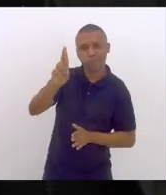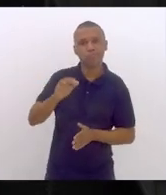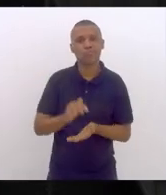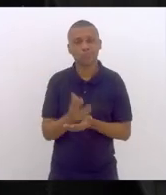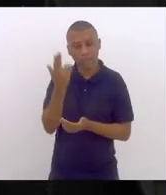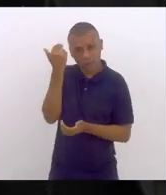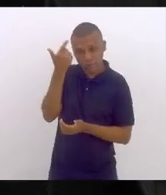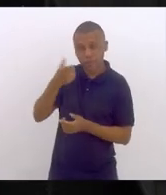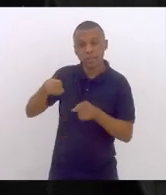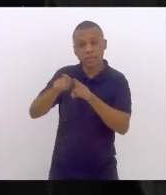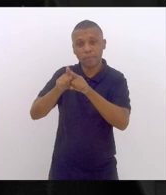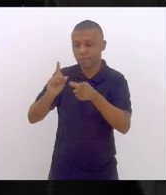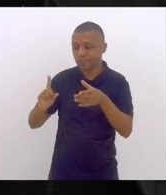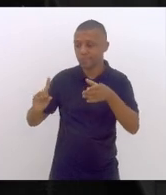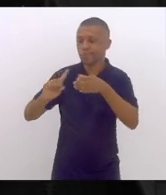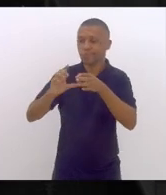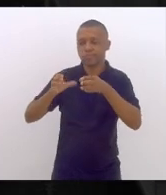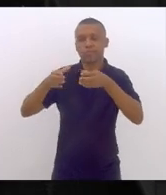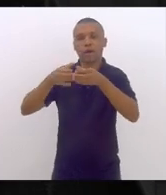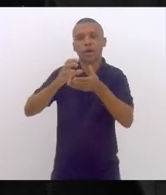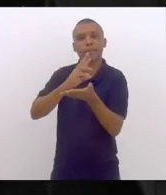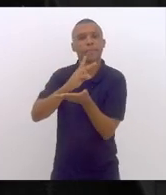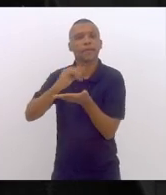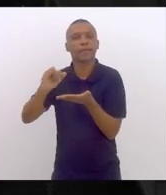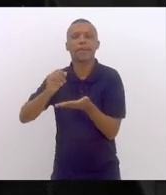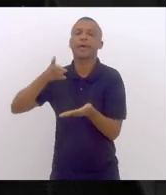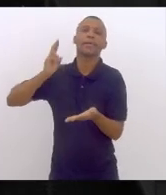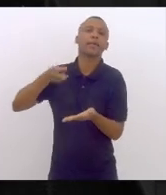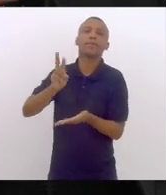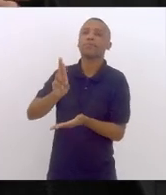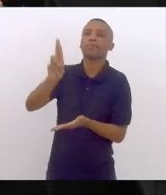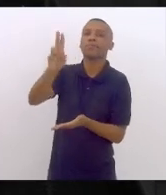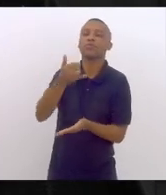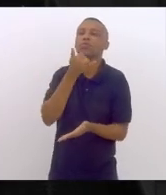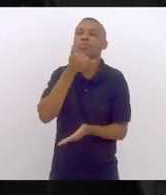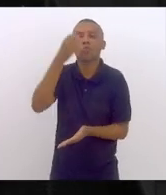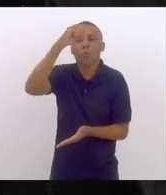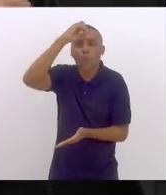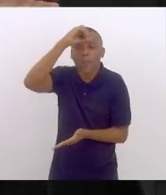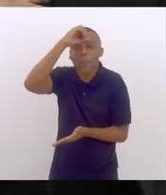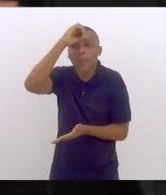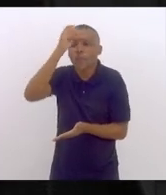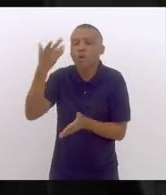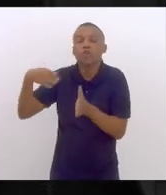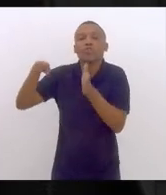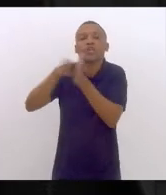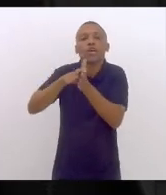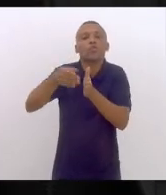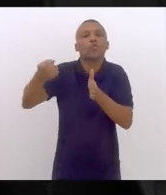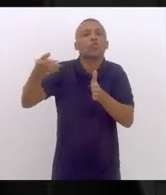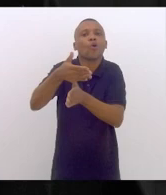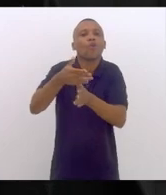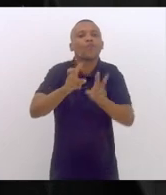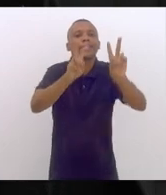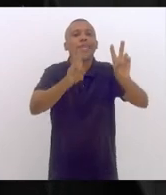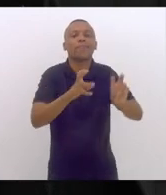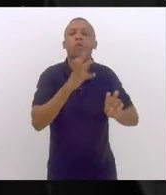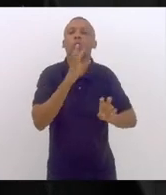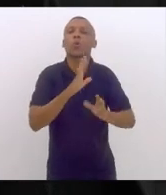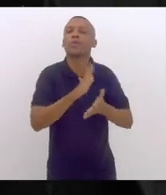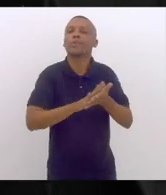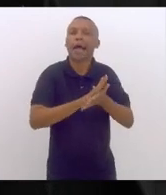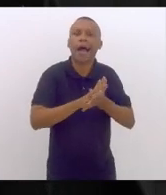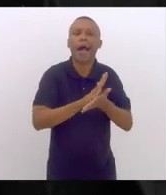dos Paulo membro né frequentemente os dirigentes dos órgãos diziam não sei cheguei a pouco tempo não conheço o tema Acabei de chegar